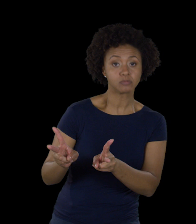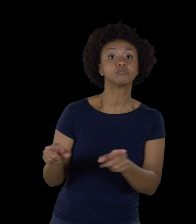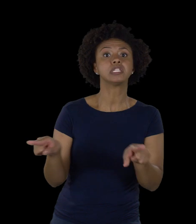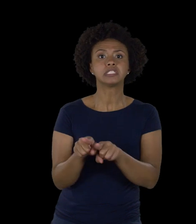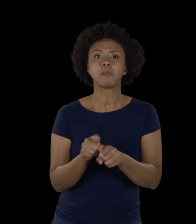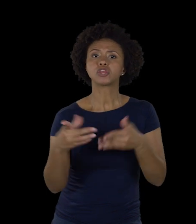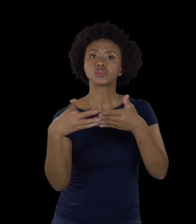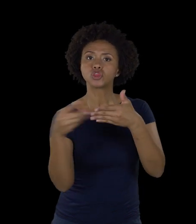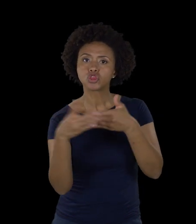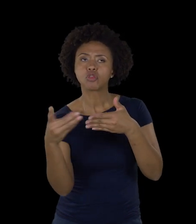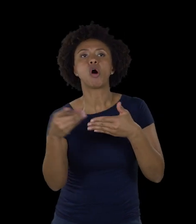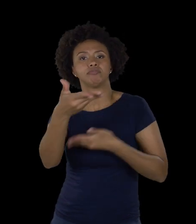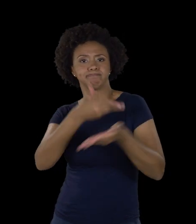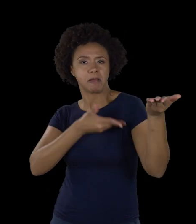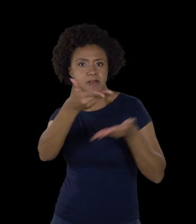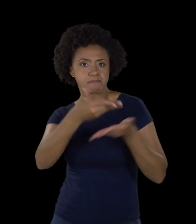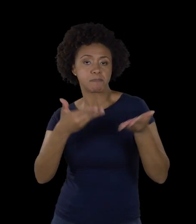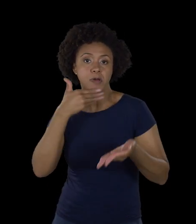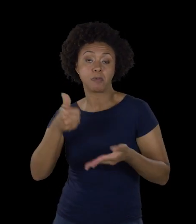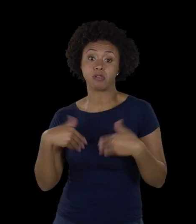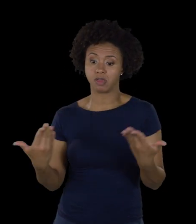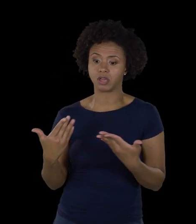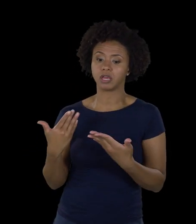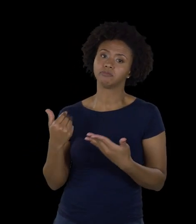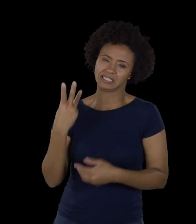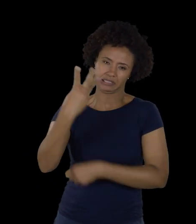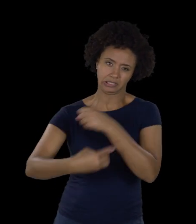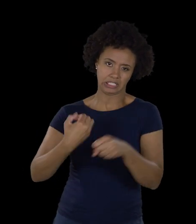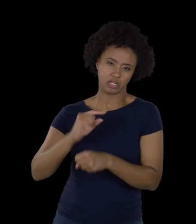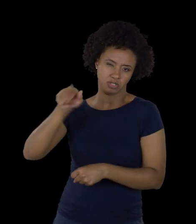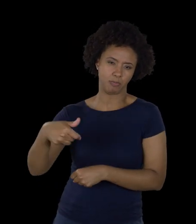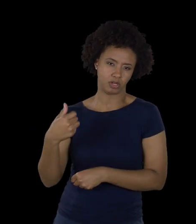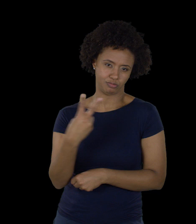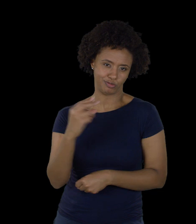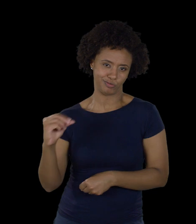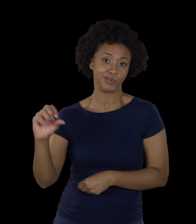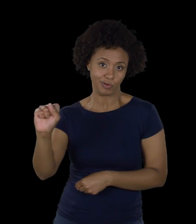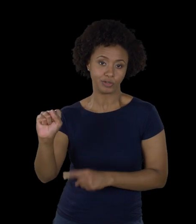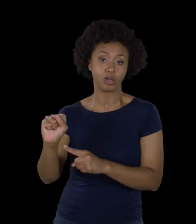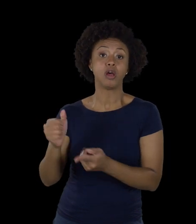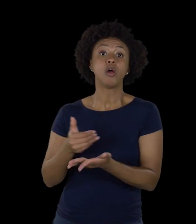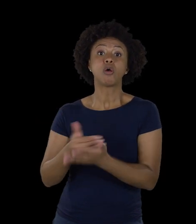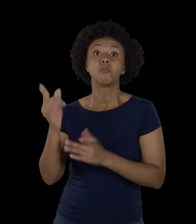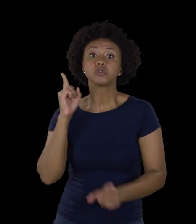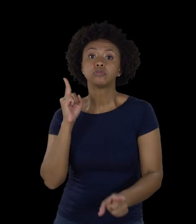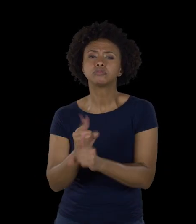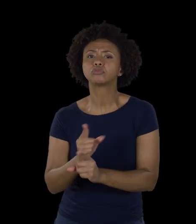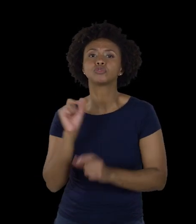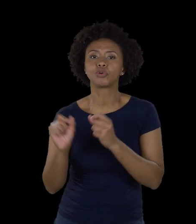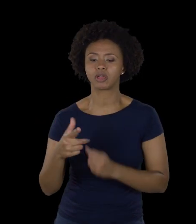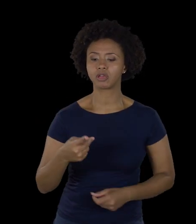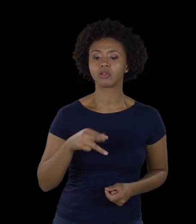dólares e, em 2008, portanto, 3 anos depois, a descoberta do pré-sal é uma